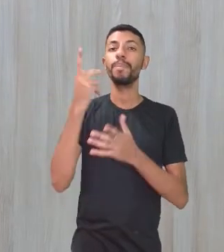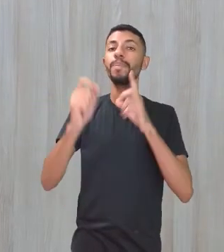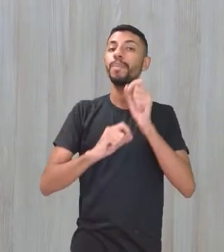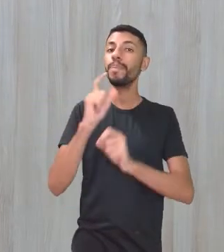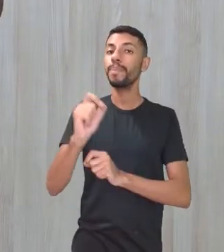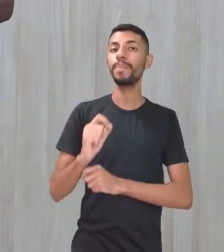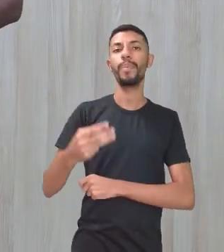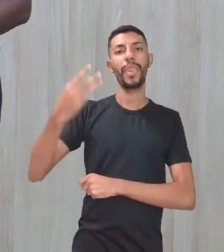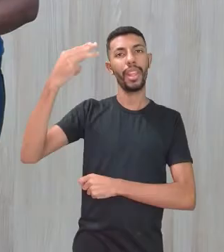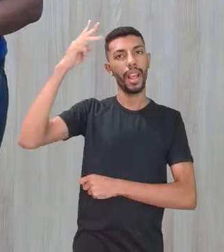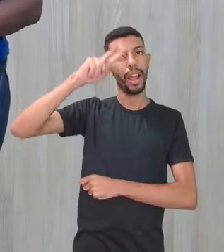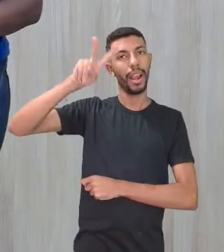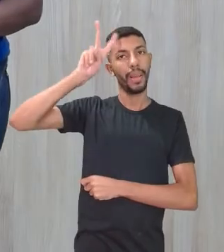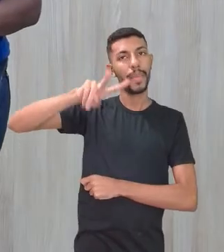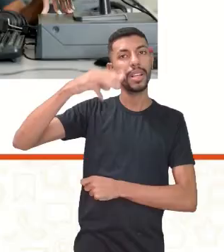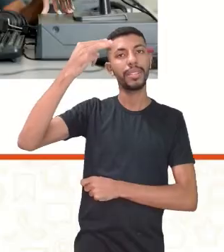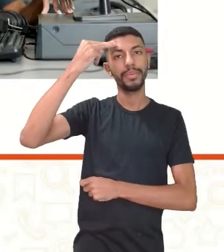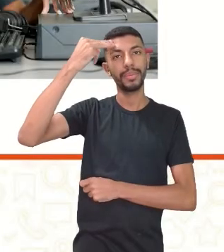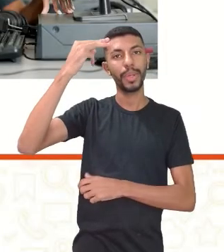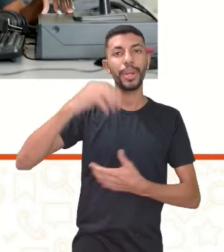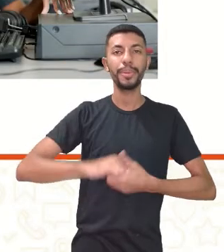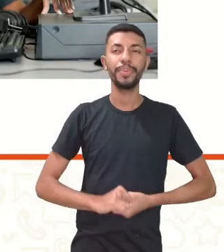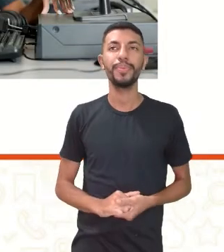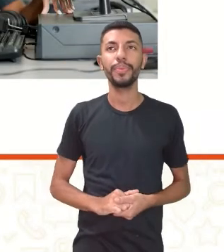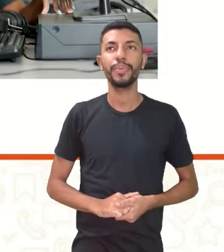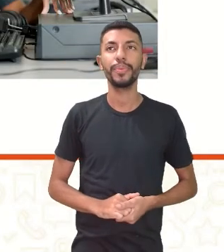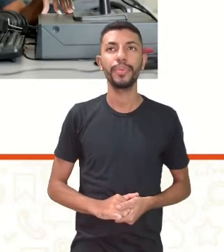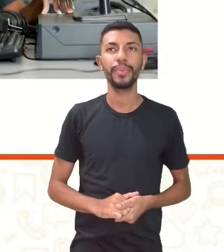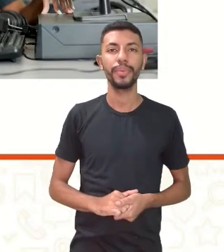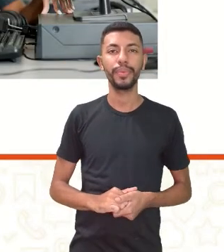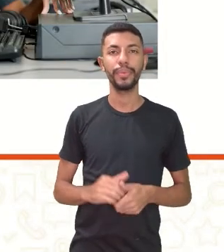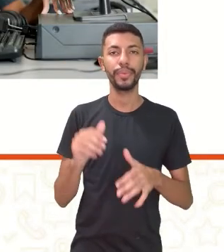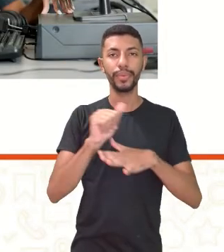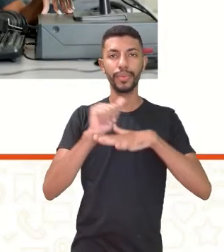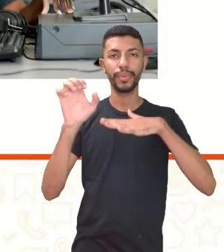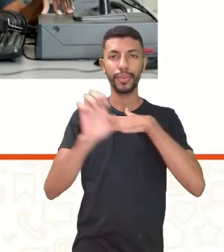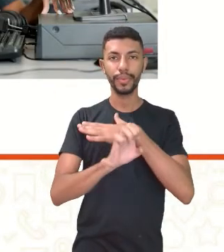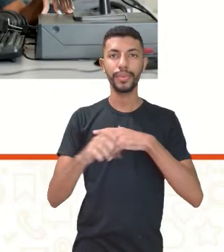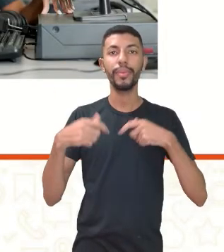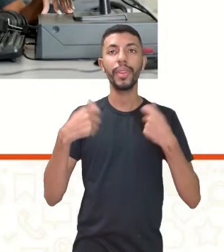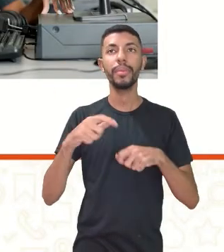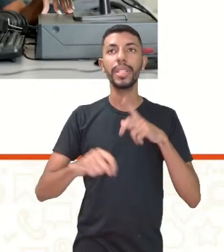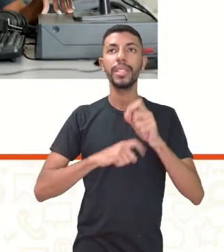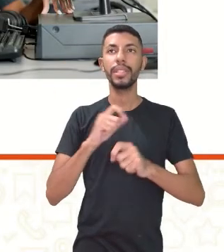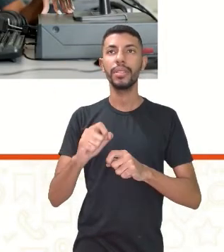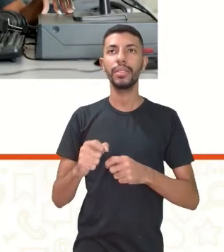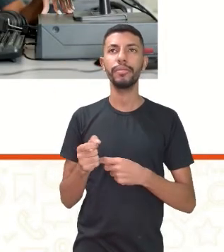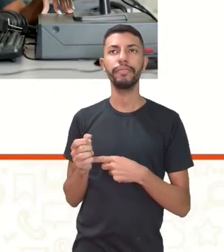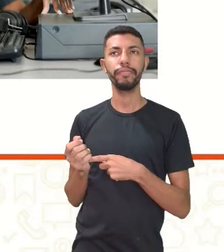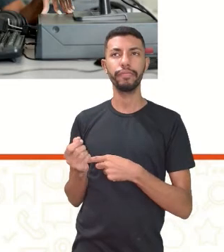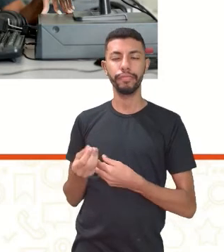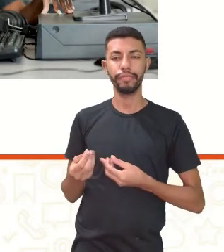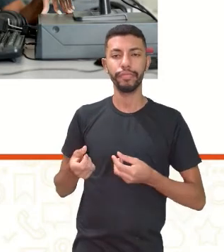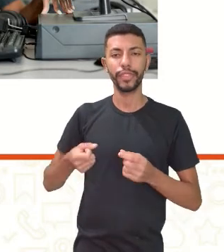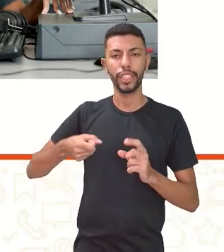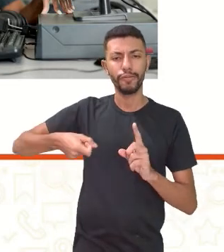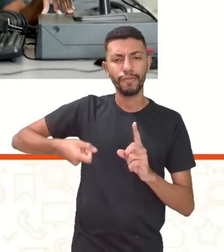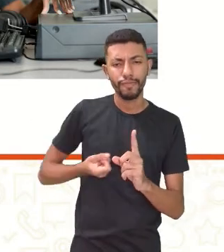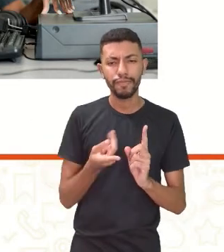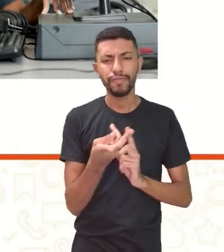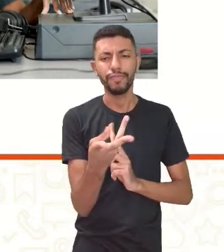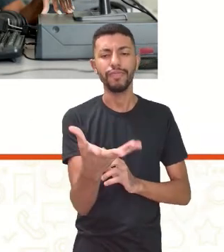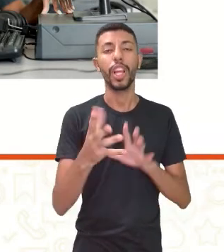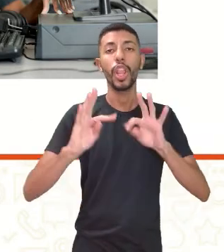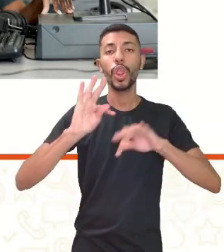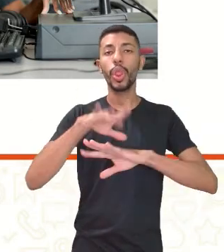é? O atendimento educacional especializado deve oferecer todas as oportunidades